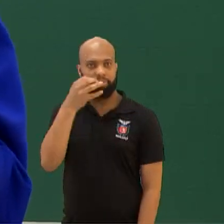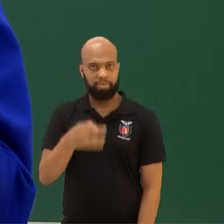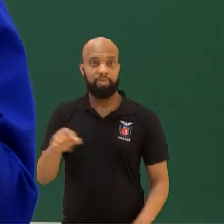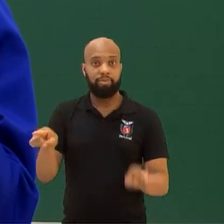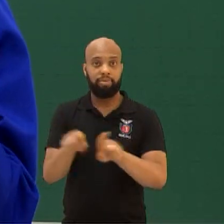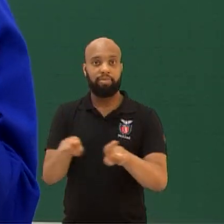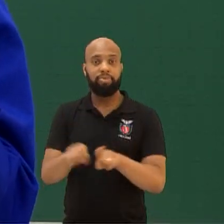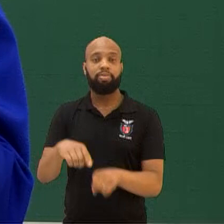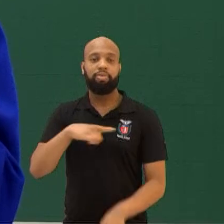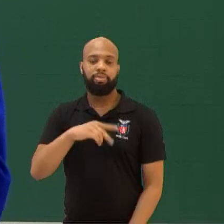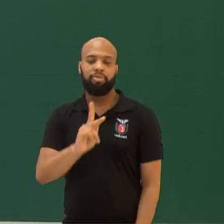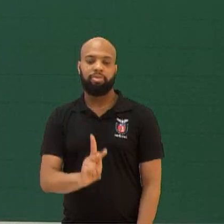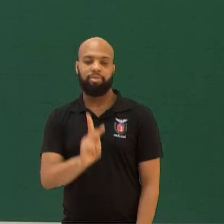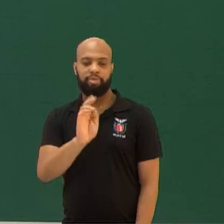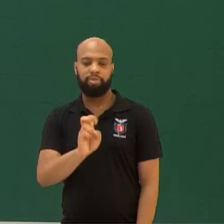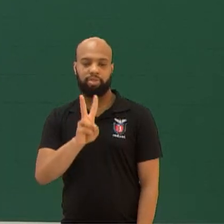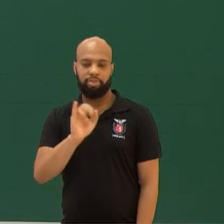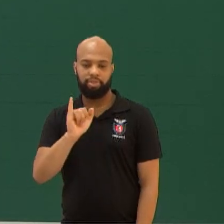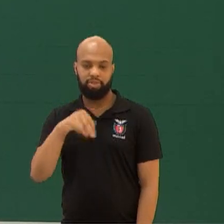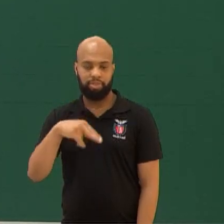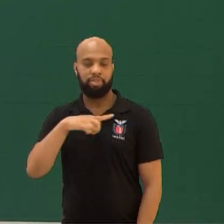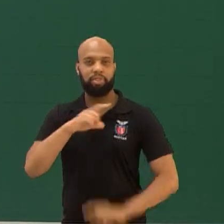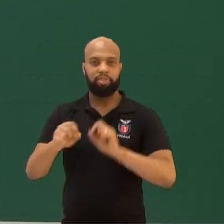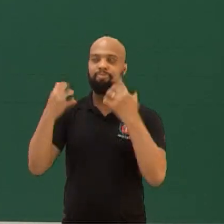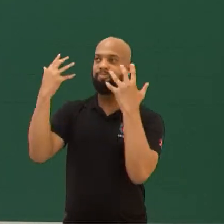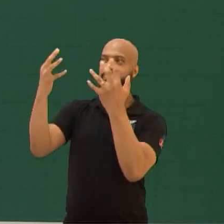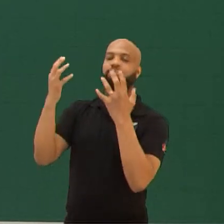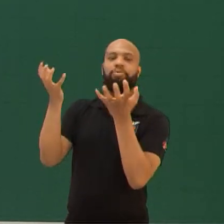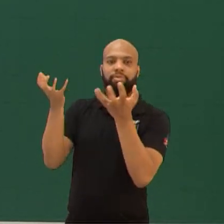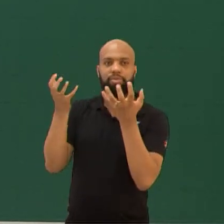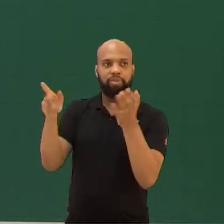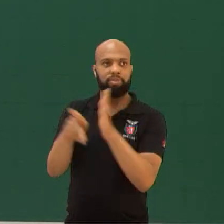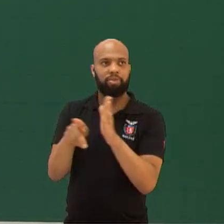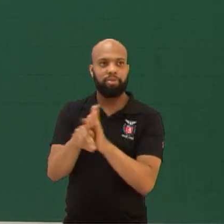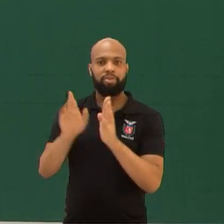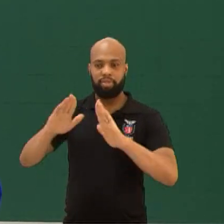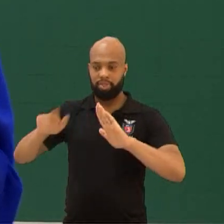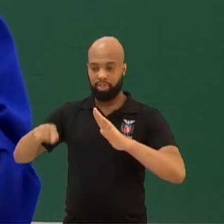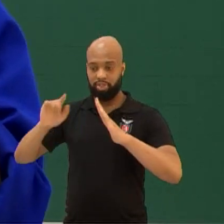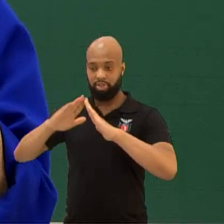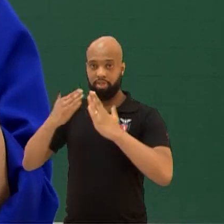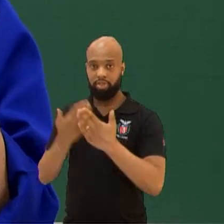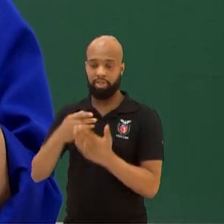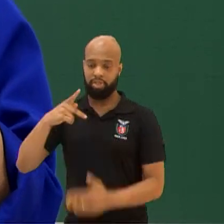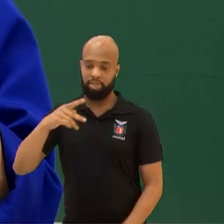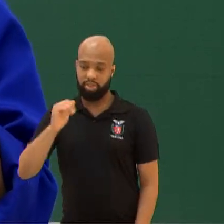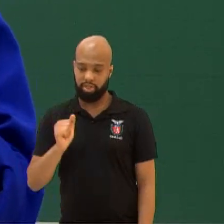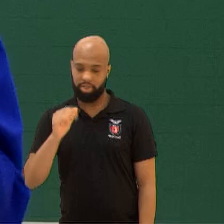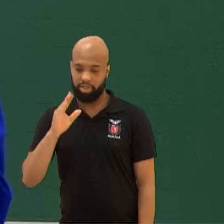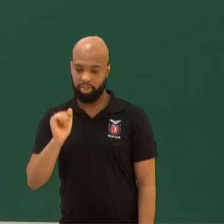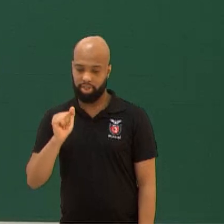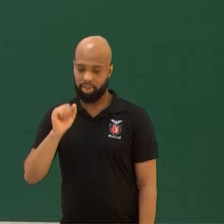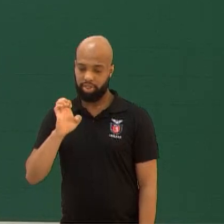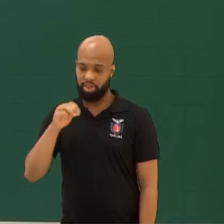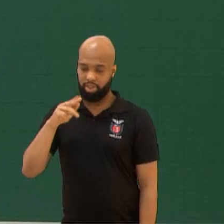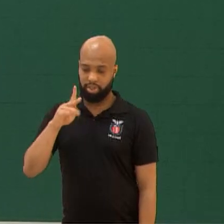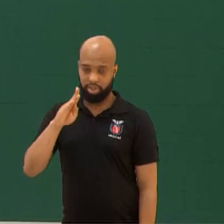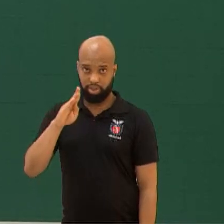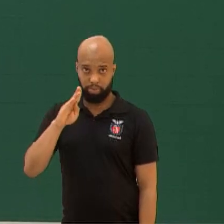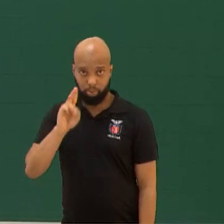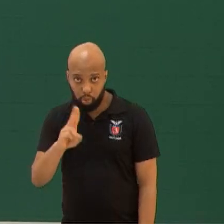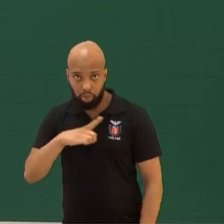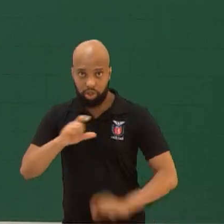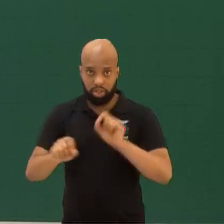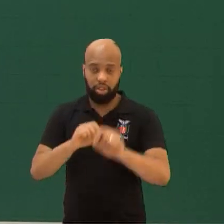Kevin Liberato, salve, professores. Manda oi para o Colégio Estadual Pacaembu. Beijo, Colégio Estadual Pacaembu. Bruno Dambroski, da Silva,